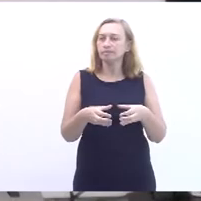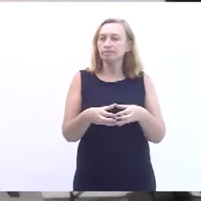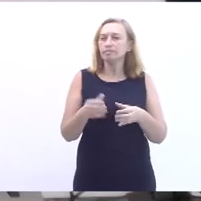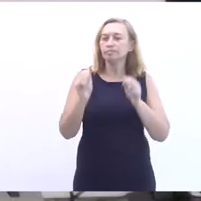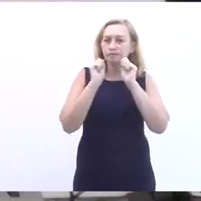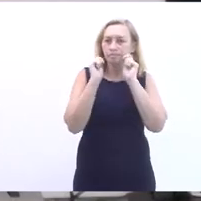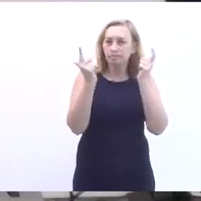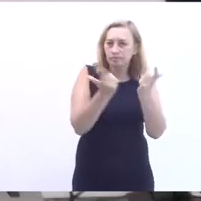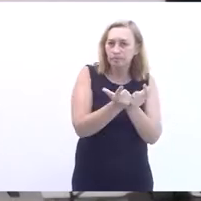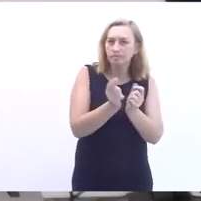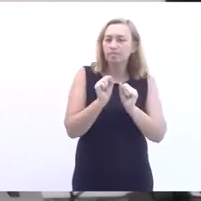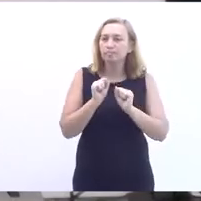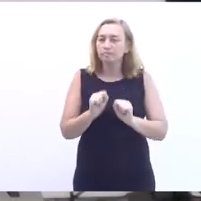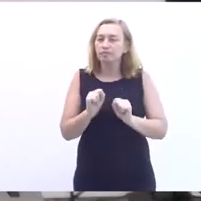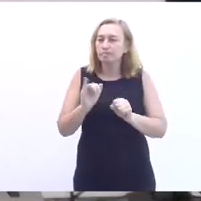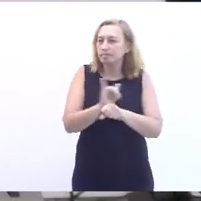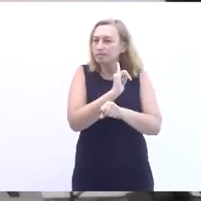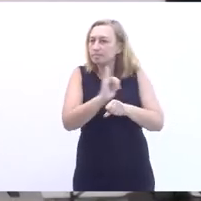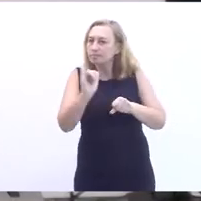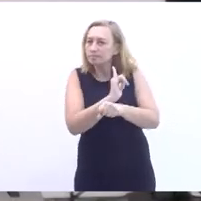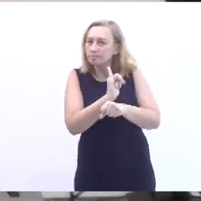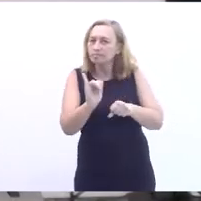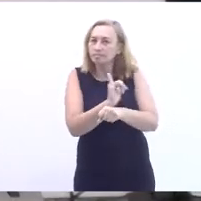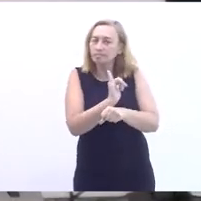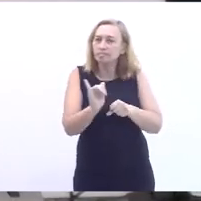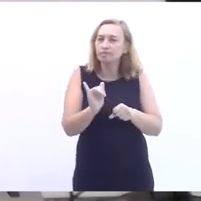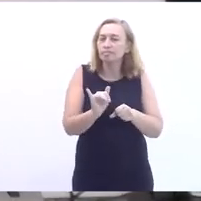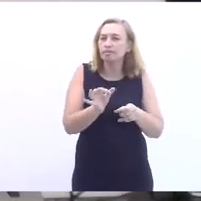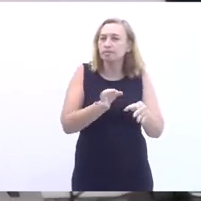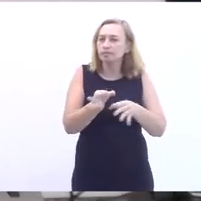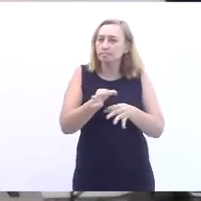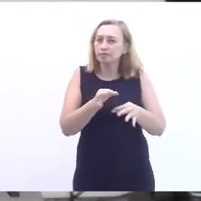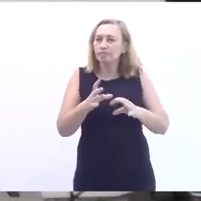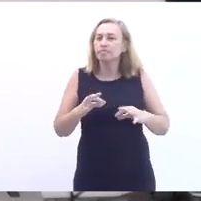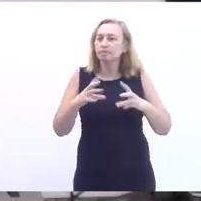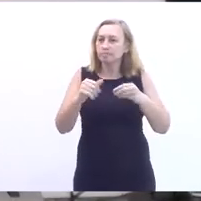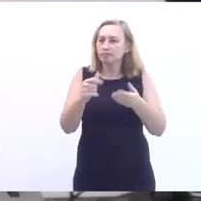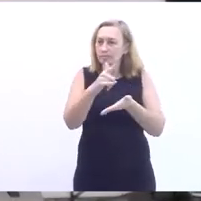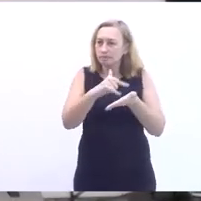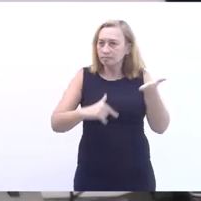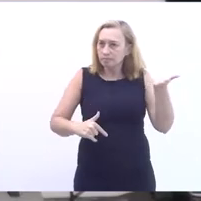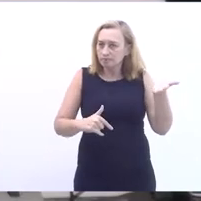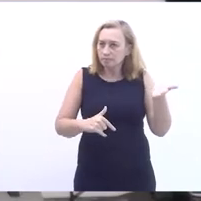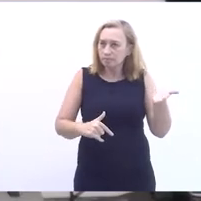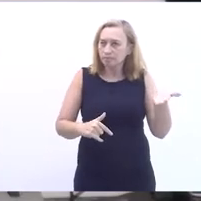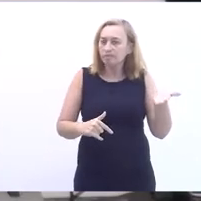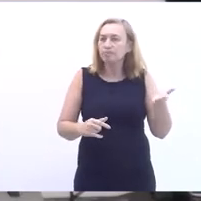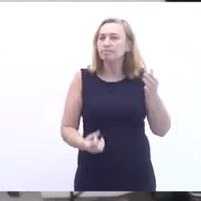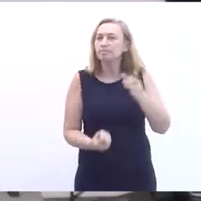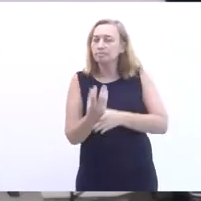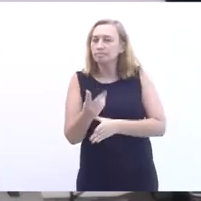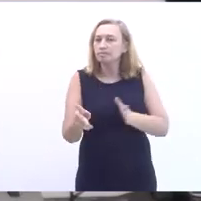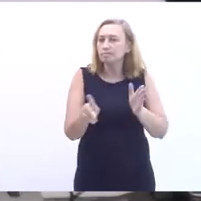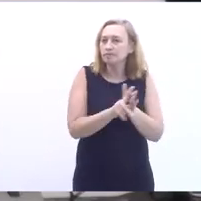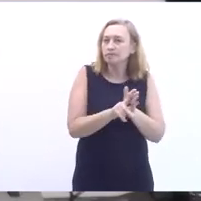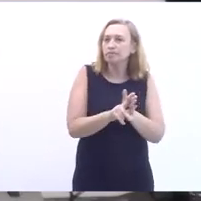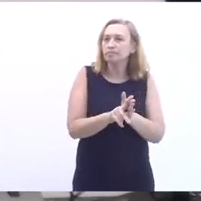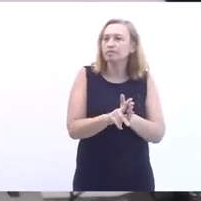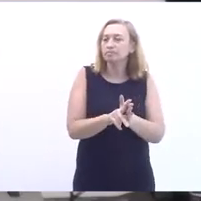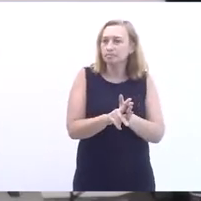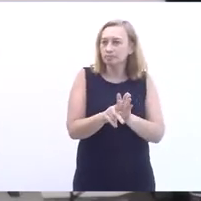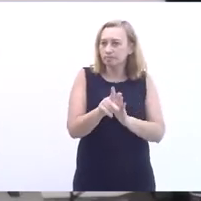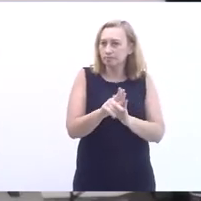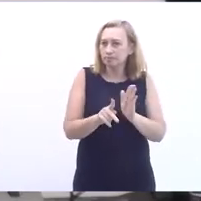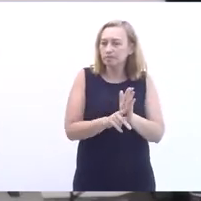alerj podemos elaborar notas técnicas de projeto de lei podemos